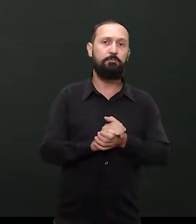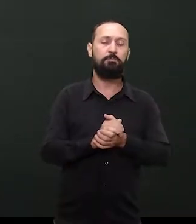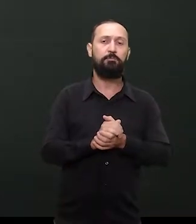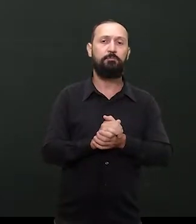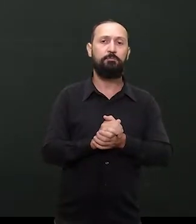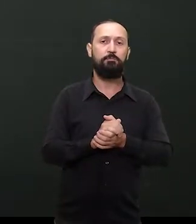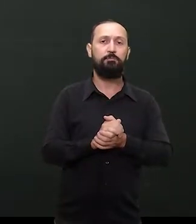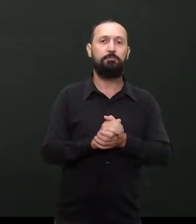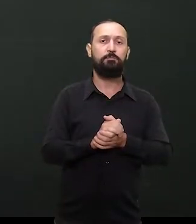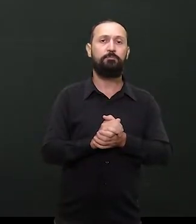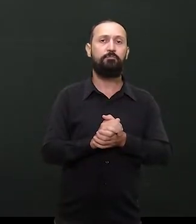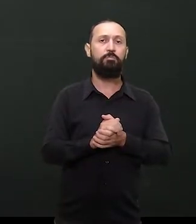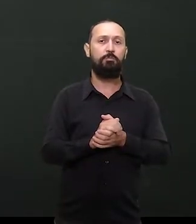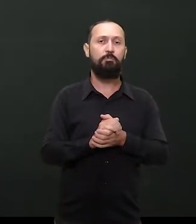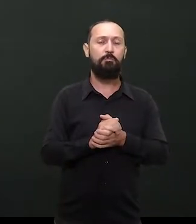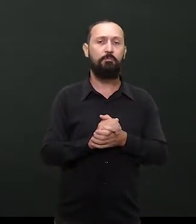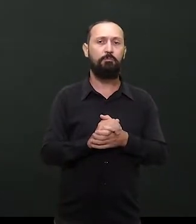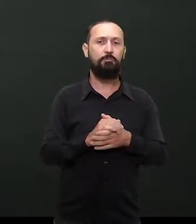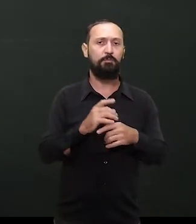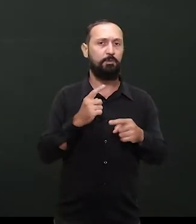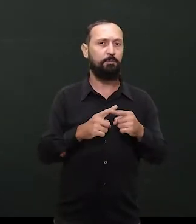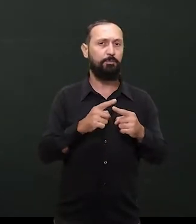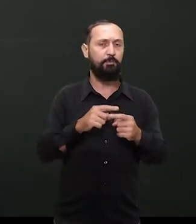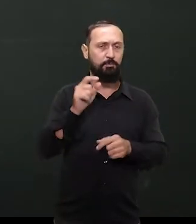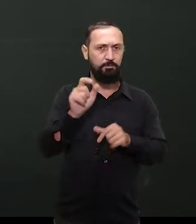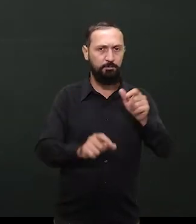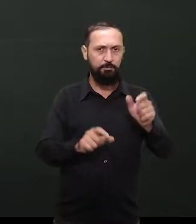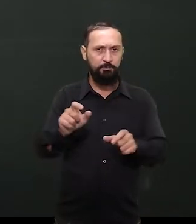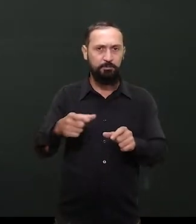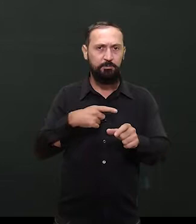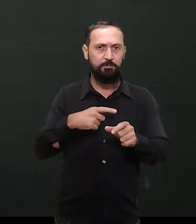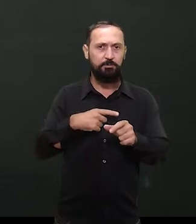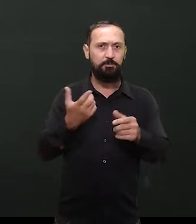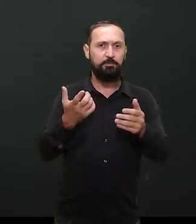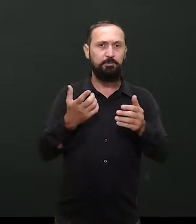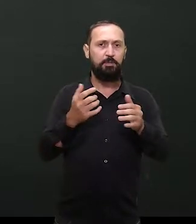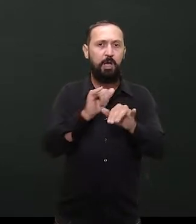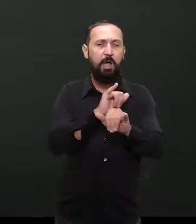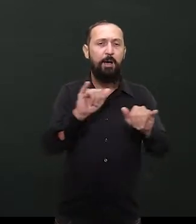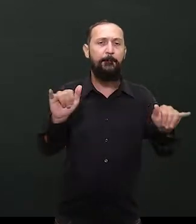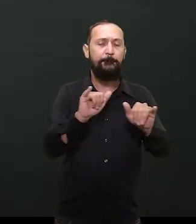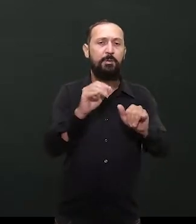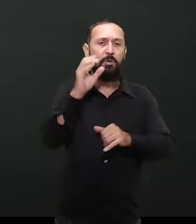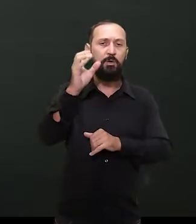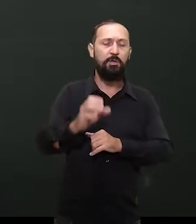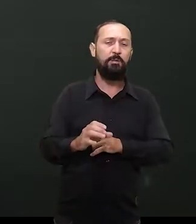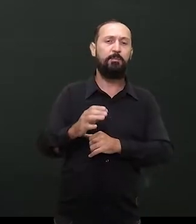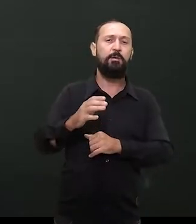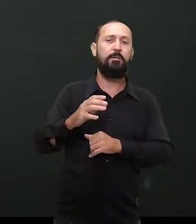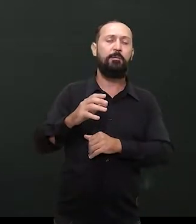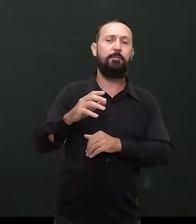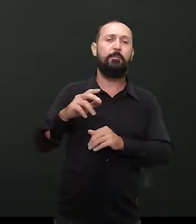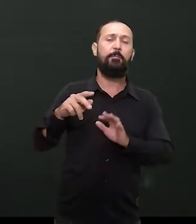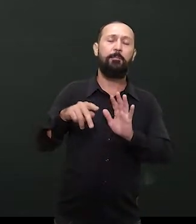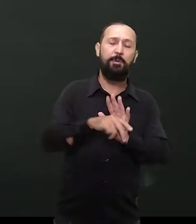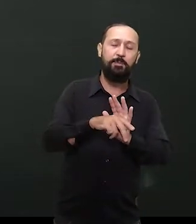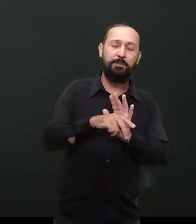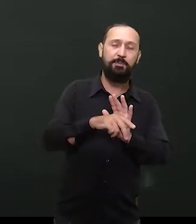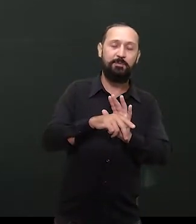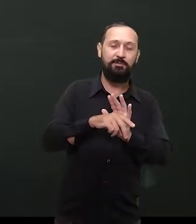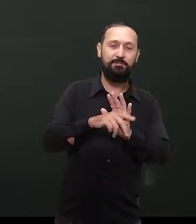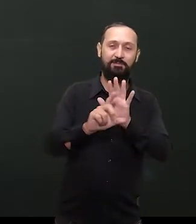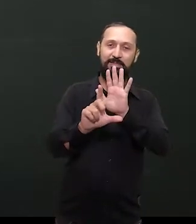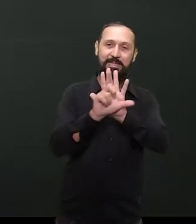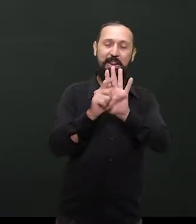importante quiser porque às vezes as pessoas estão a mídia anuncia com o crime próprio de Lei